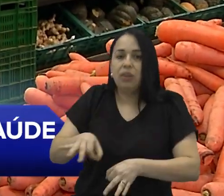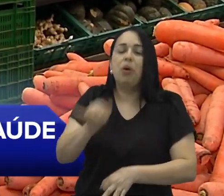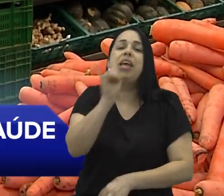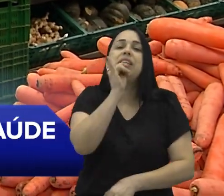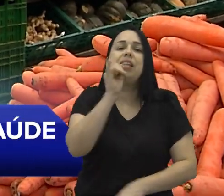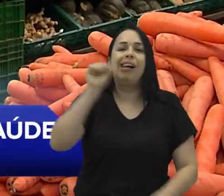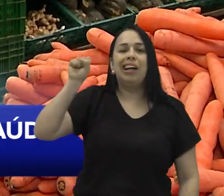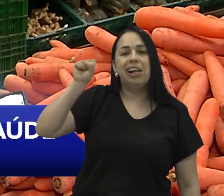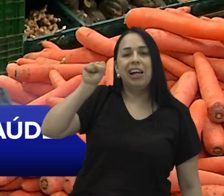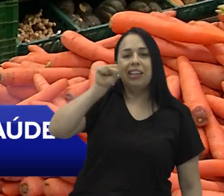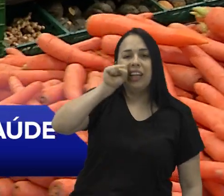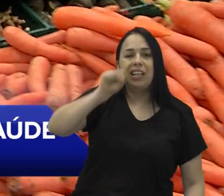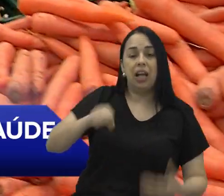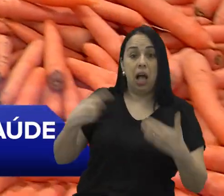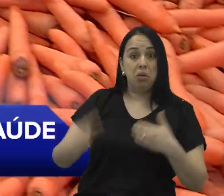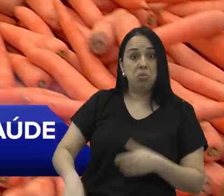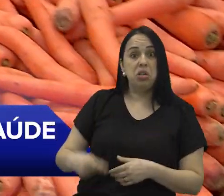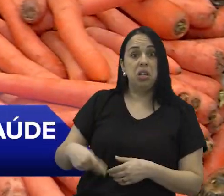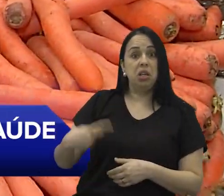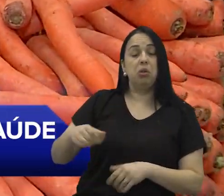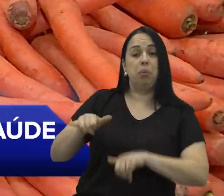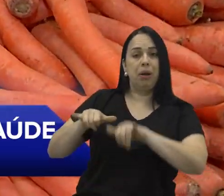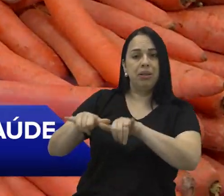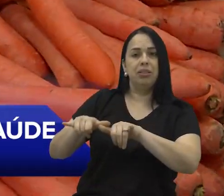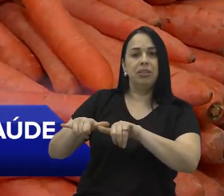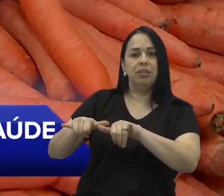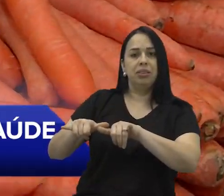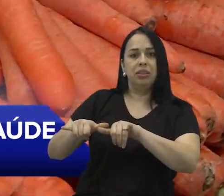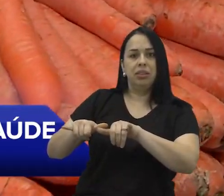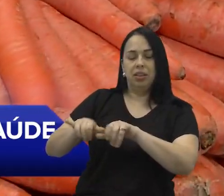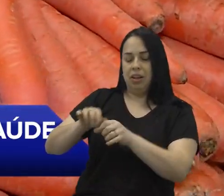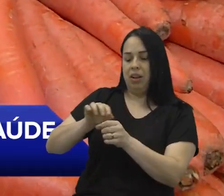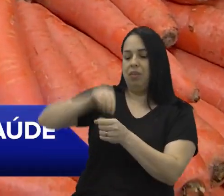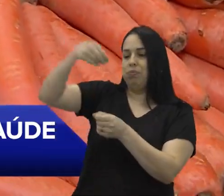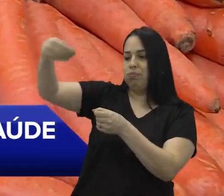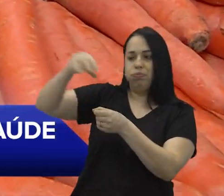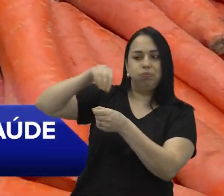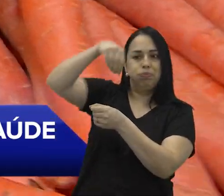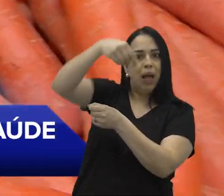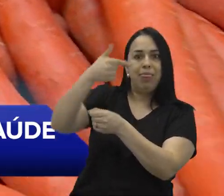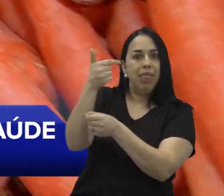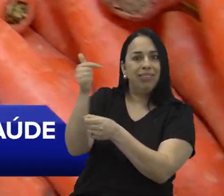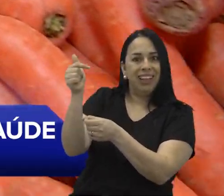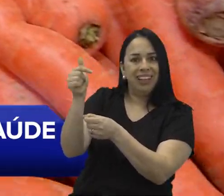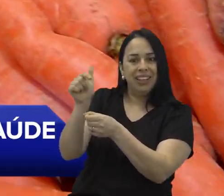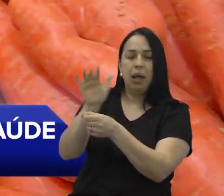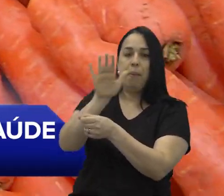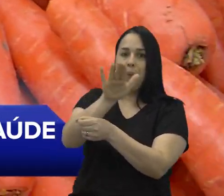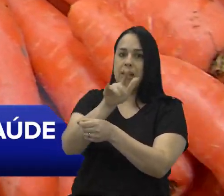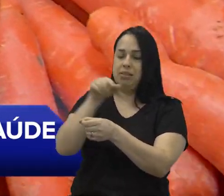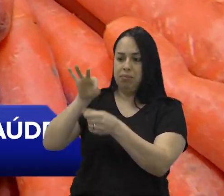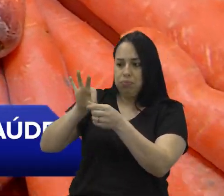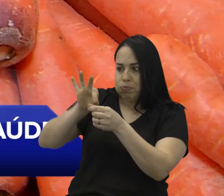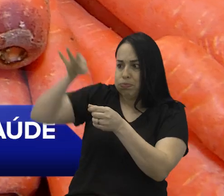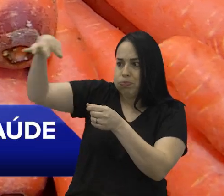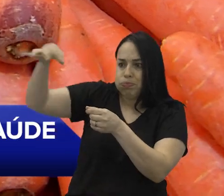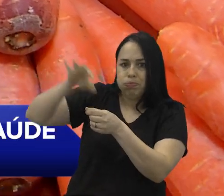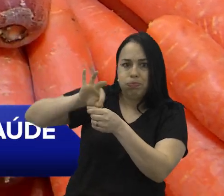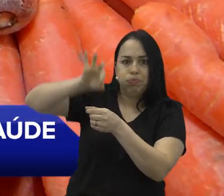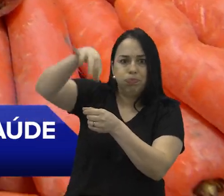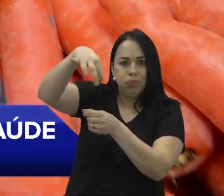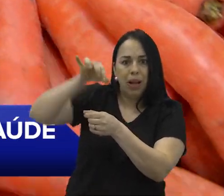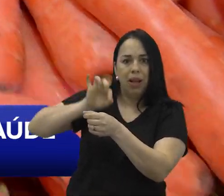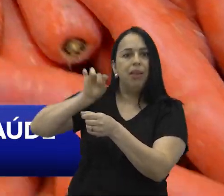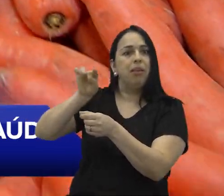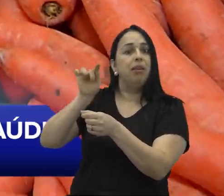essa insegurança alimentar. A cenoura, por exemplo, aqui no mercado é vendida sem as folhas. O que muita gente não sabe é que